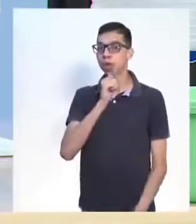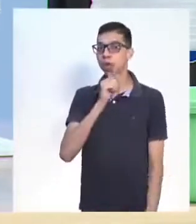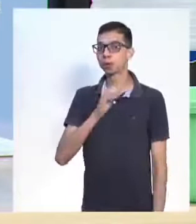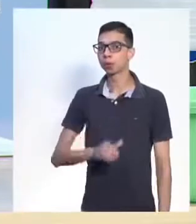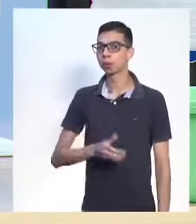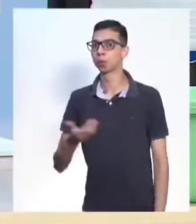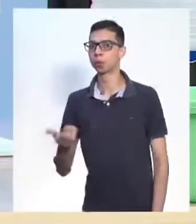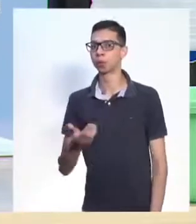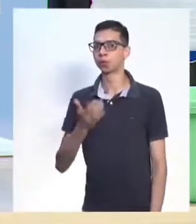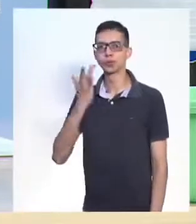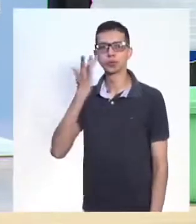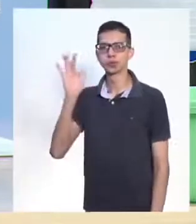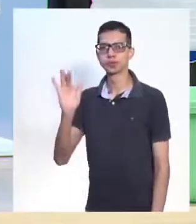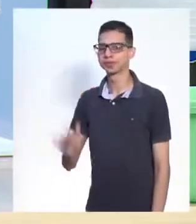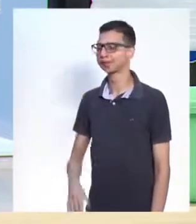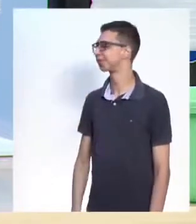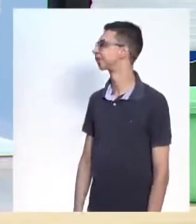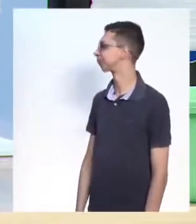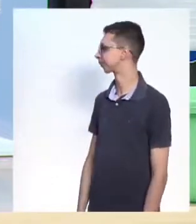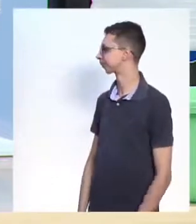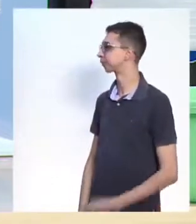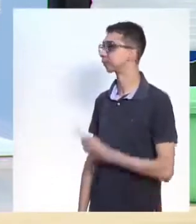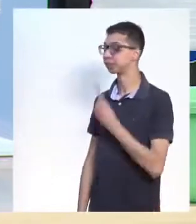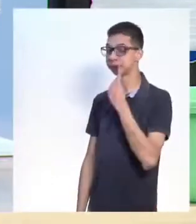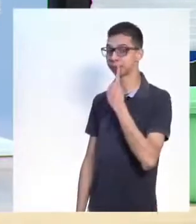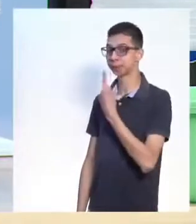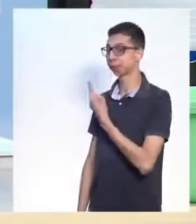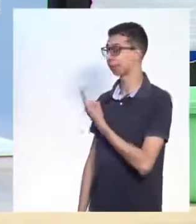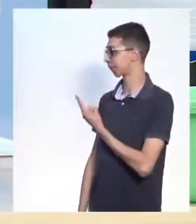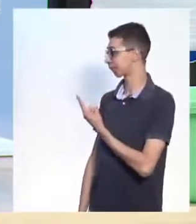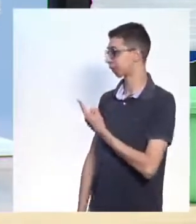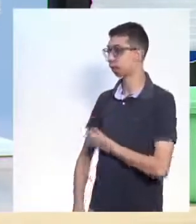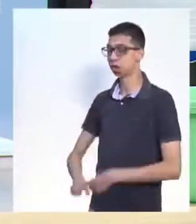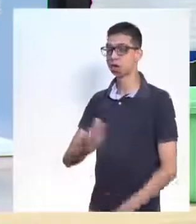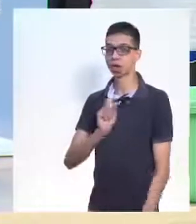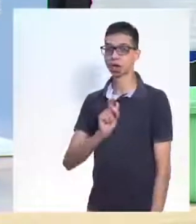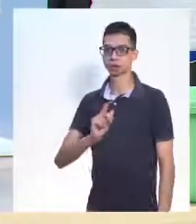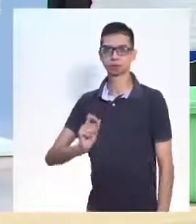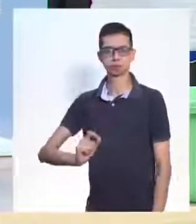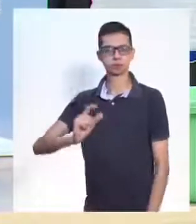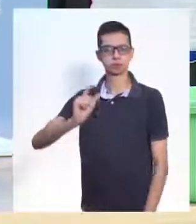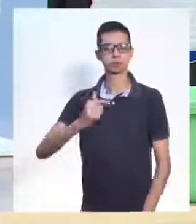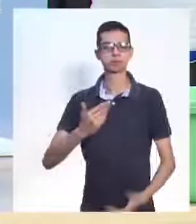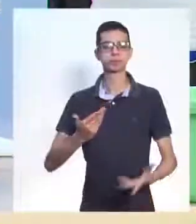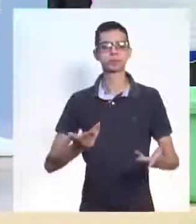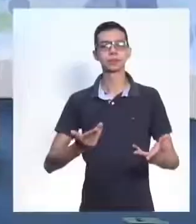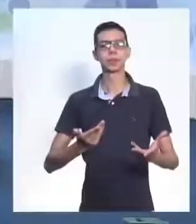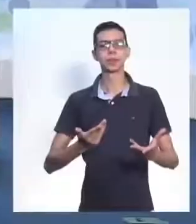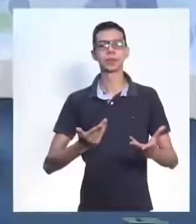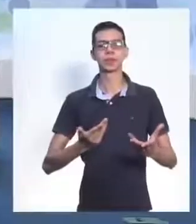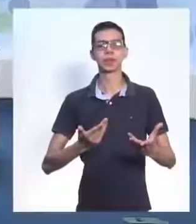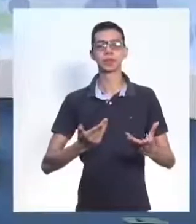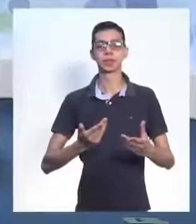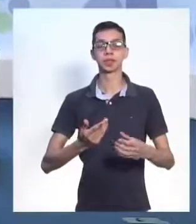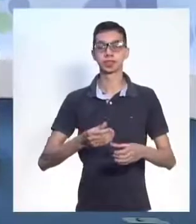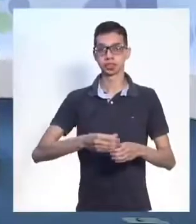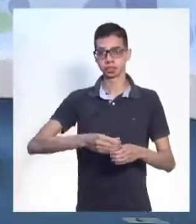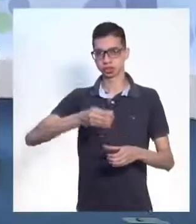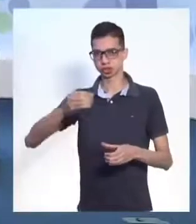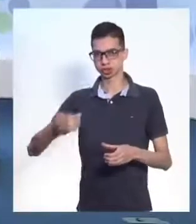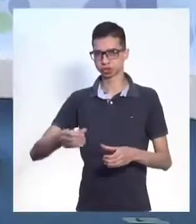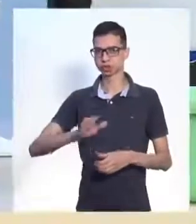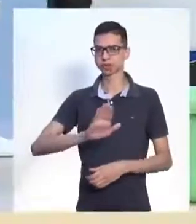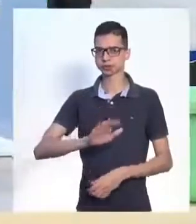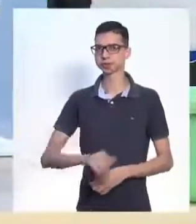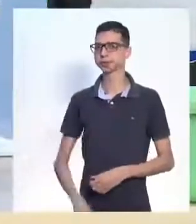depois. Então, aí eu tenho o seguinte. Aqui ele subiu. Vou até tirar ele aqui de dentro. Então, colocar